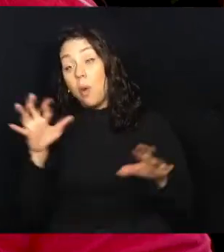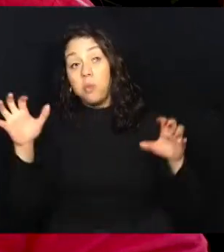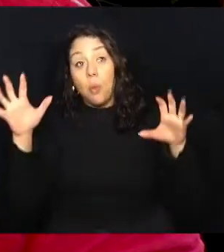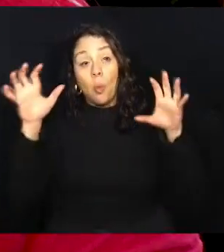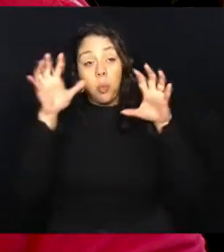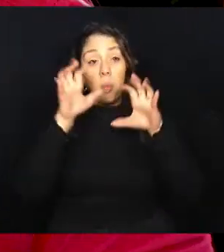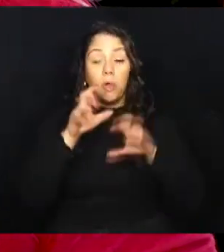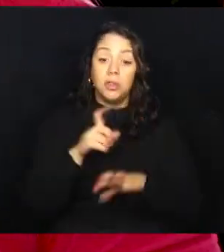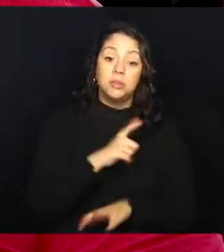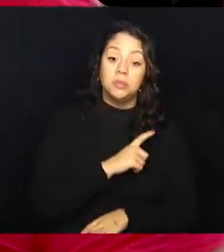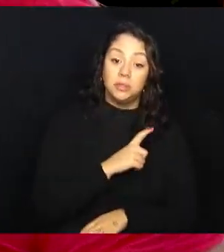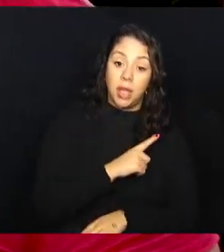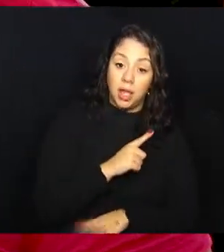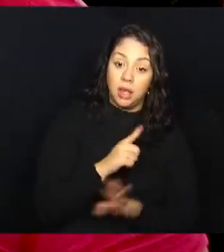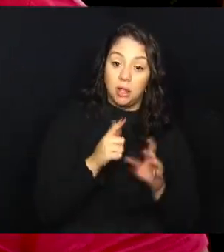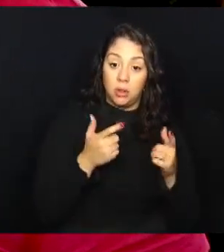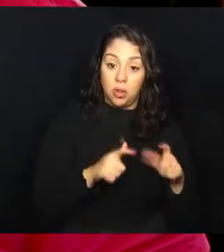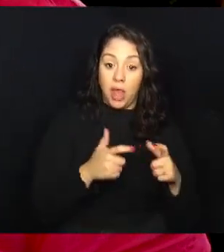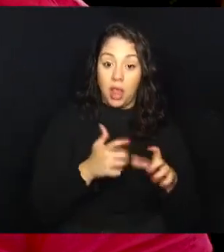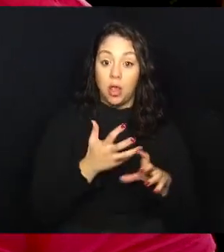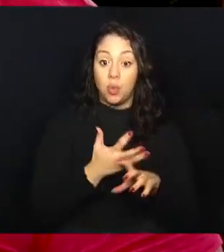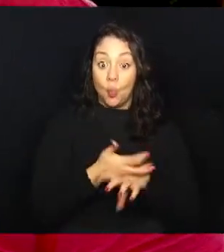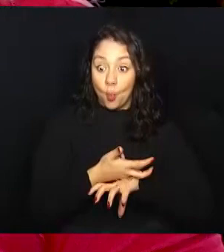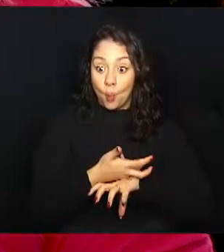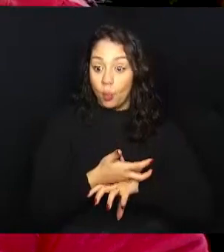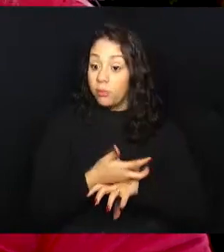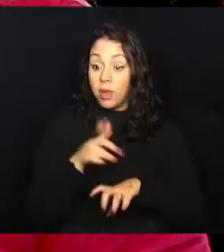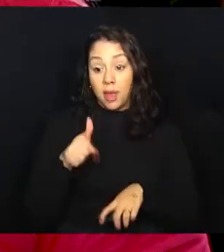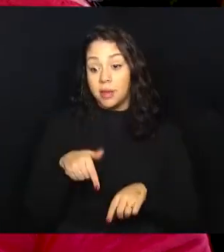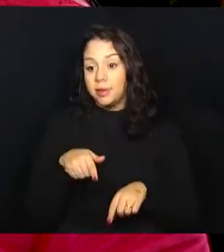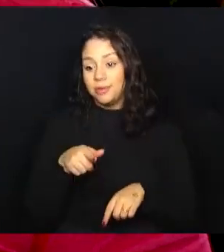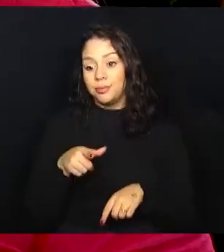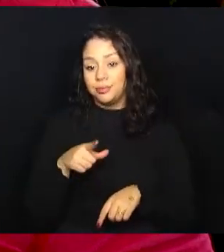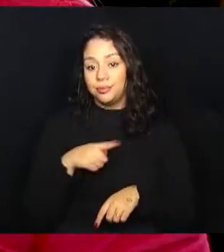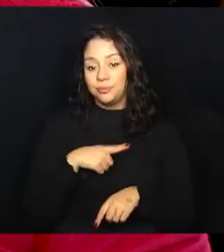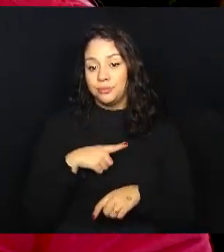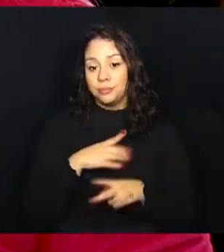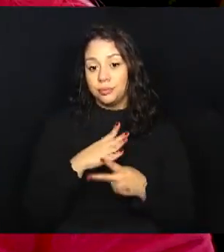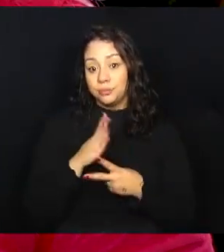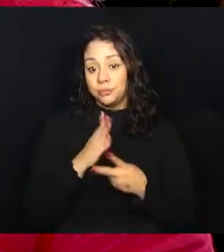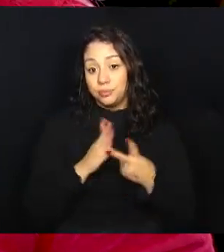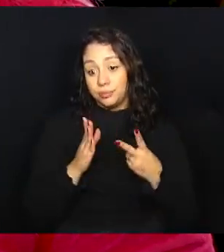mais úmida, tem ambiente que é mais seco, tem ambiente que é mais...